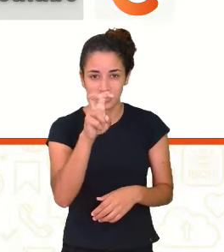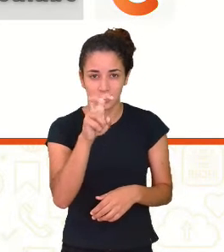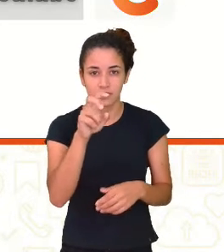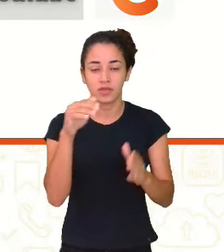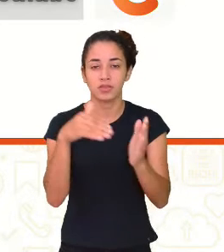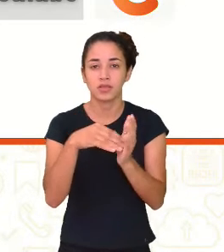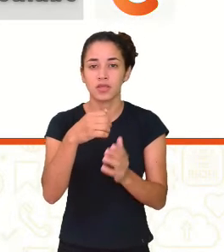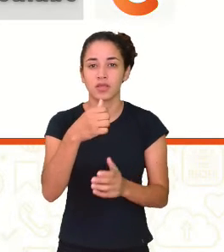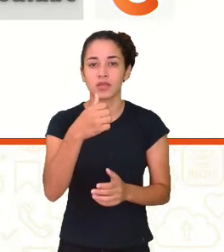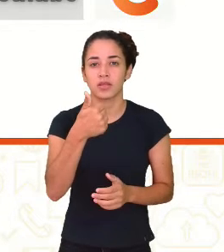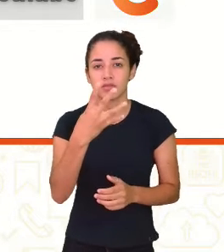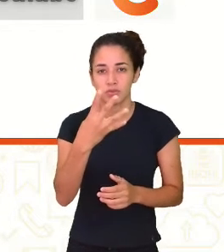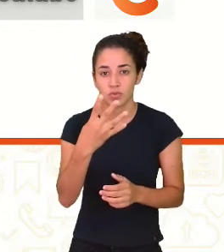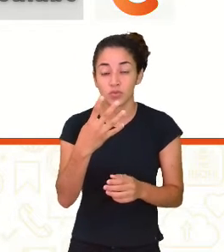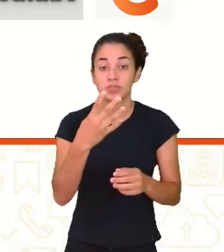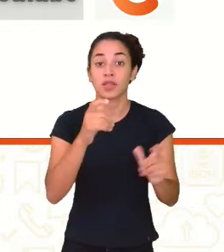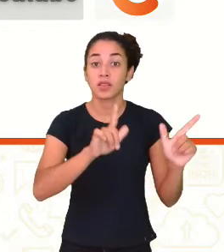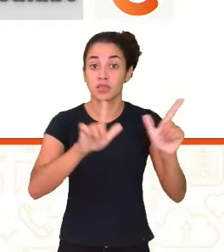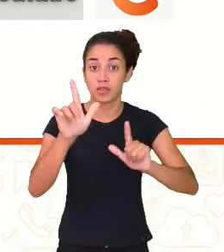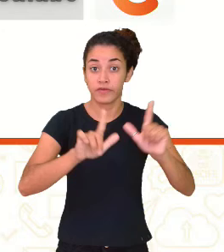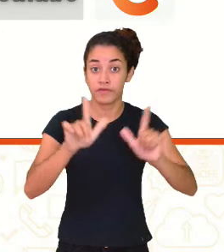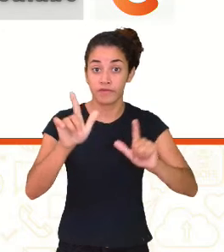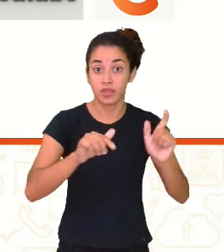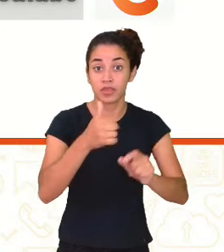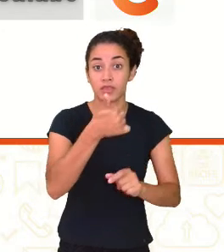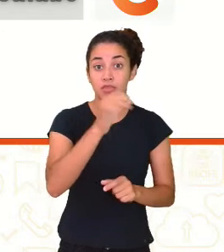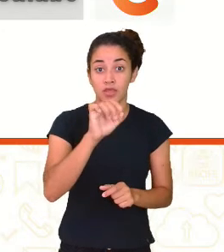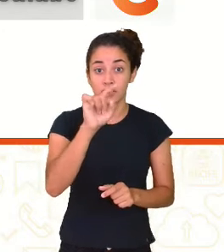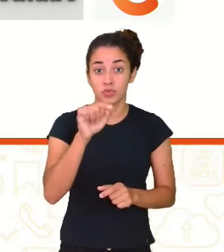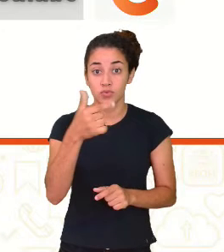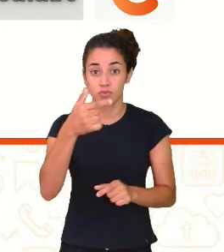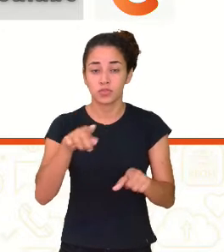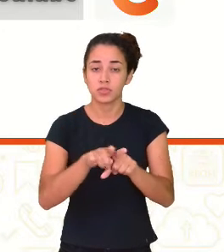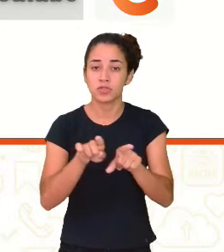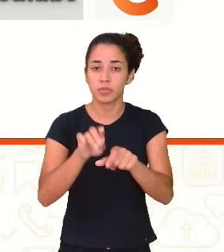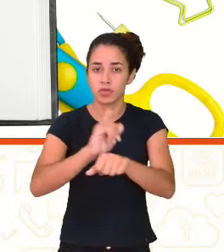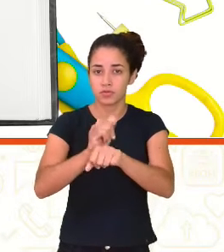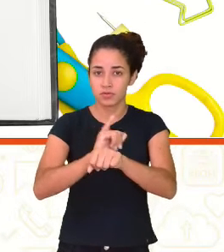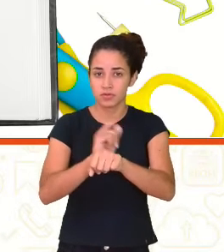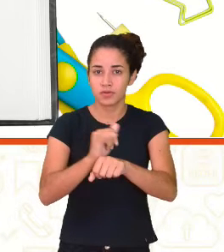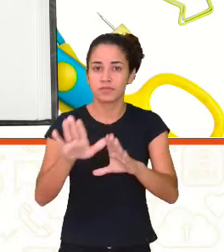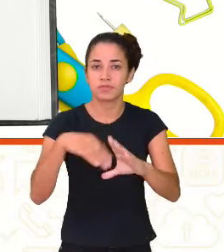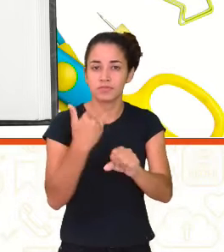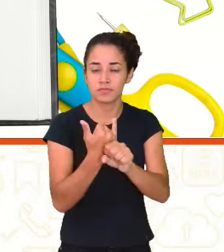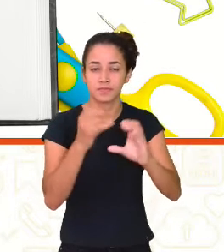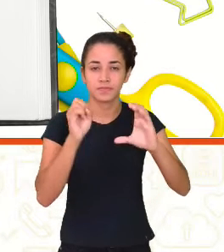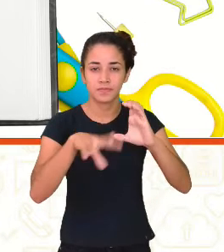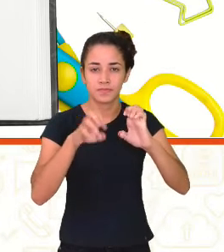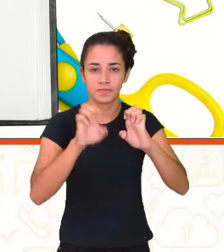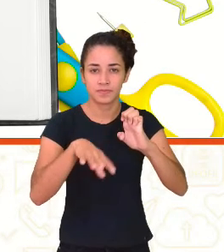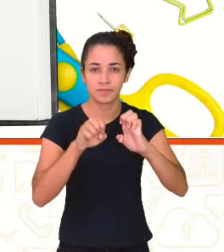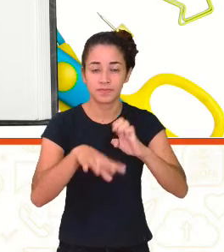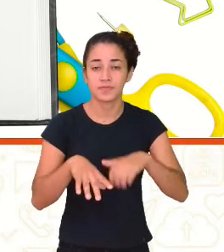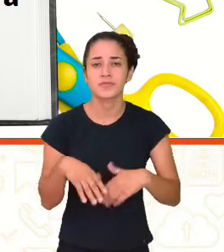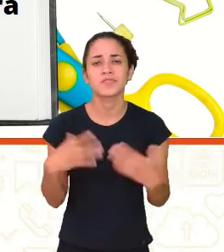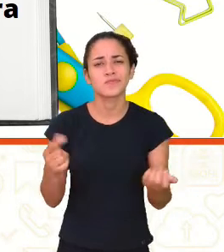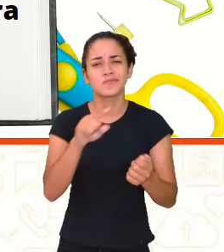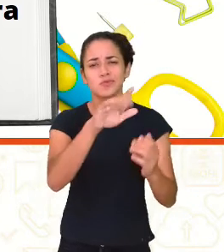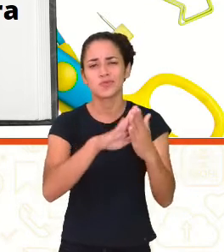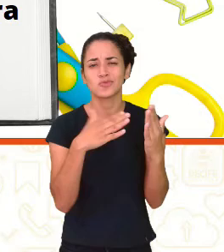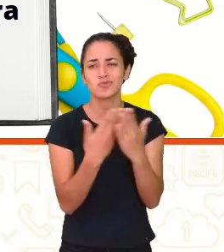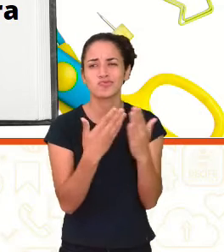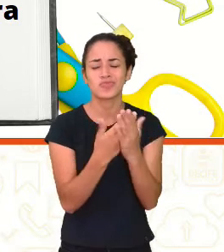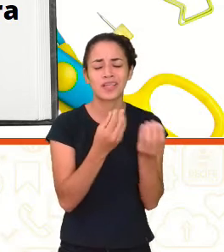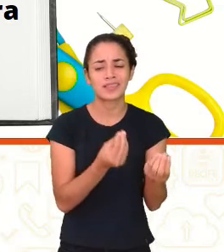horas, no canal 10.2, e no YouTube, no canal do Educa Recife. E o que é que a escola